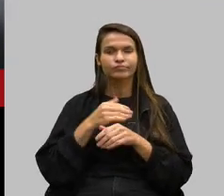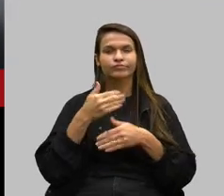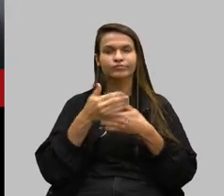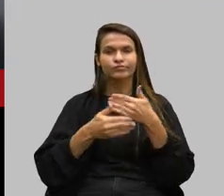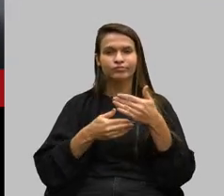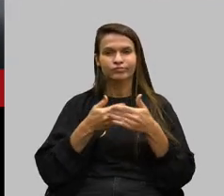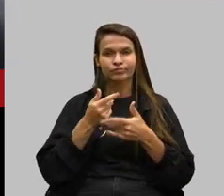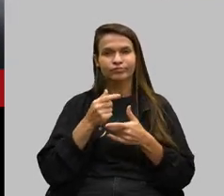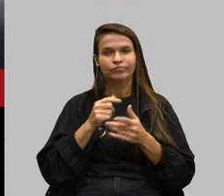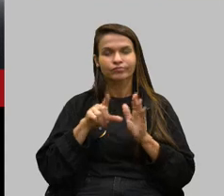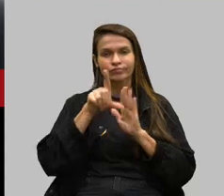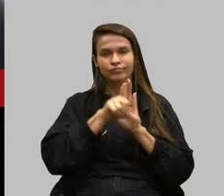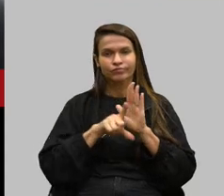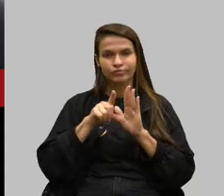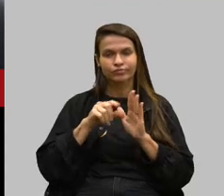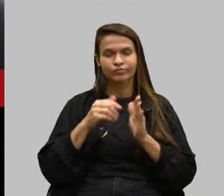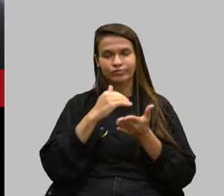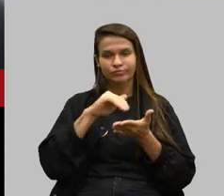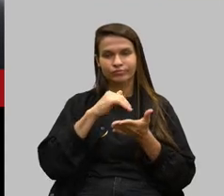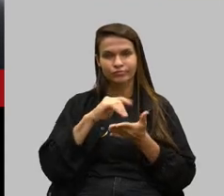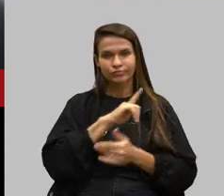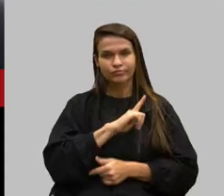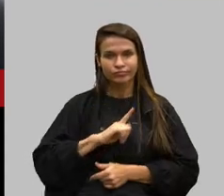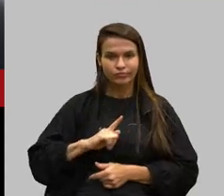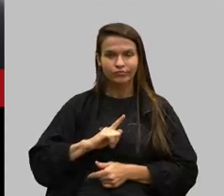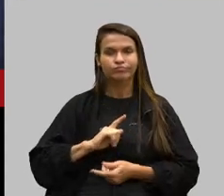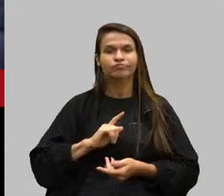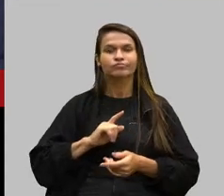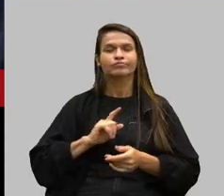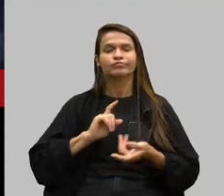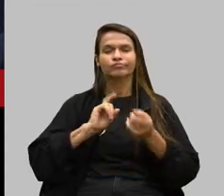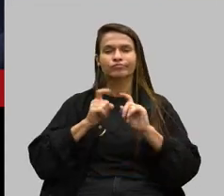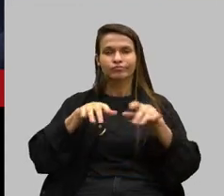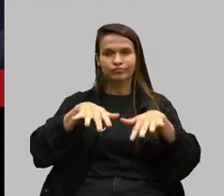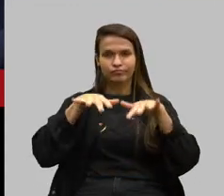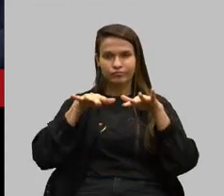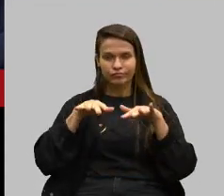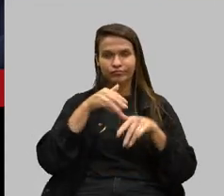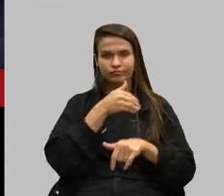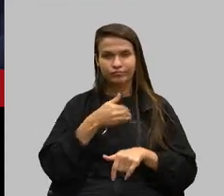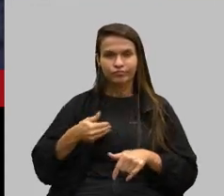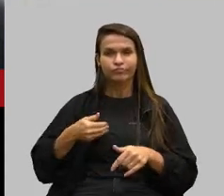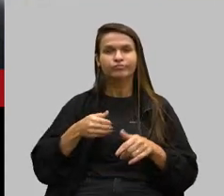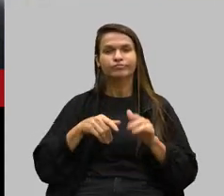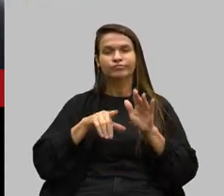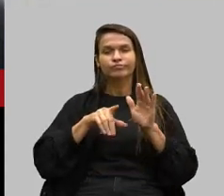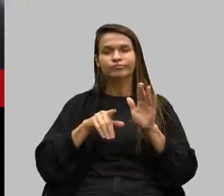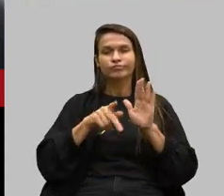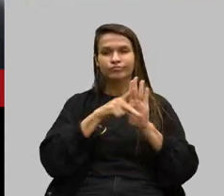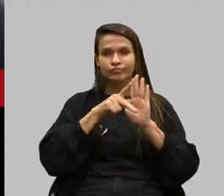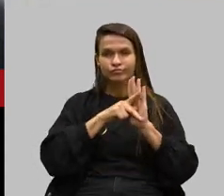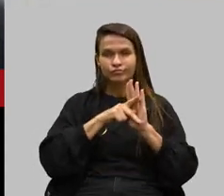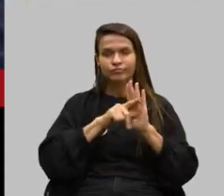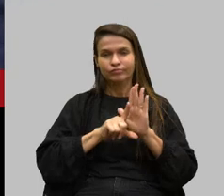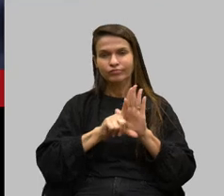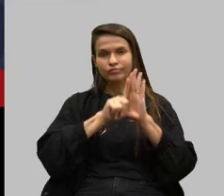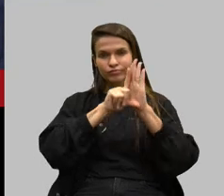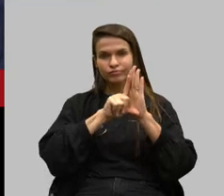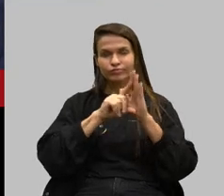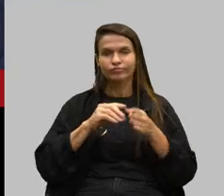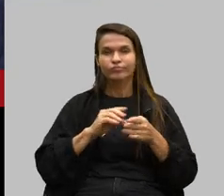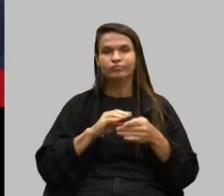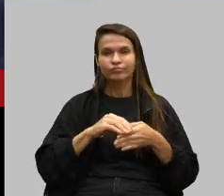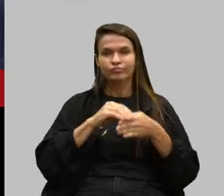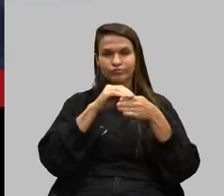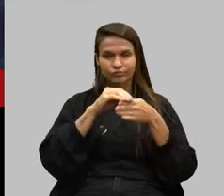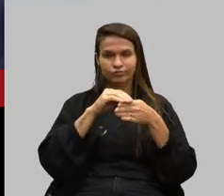secretaria de governo tratando de audiências públicas requerimentos projetos de lei e diligências de junho